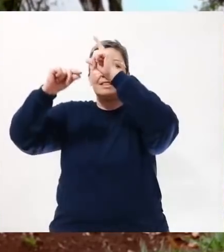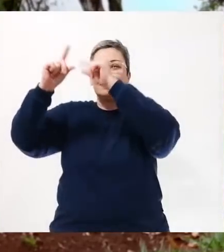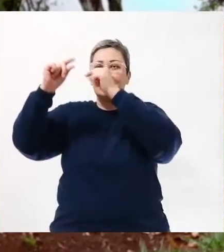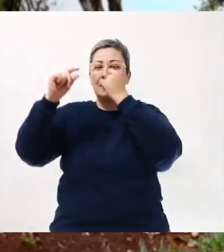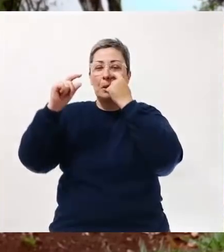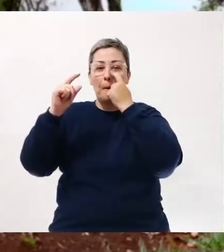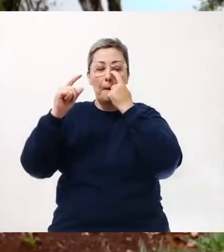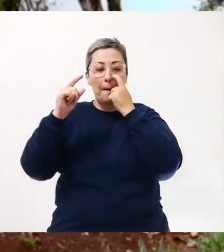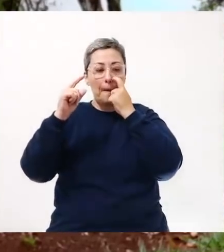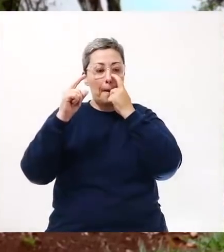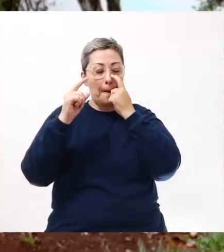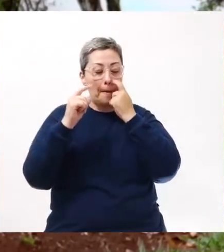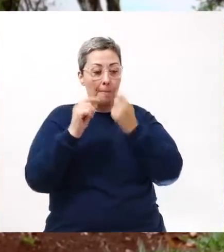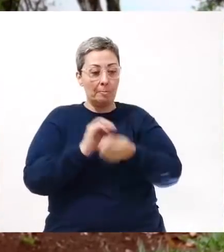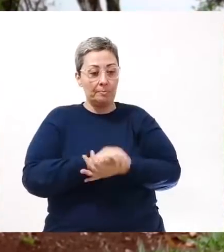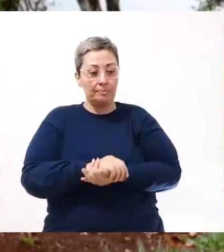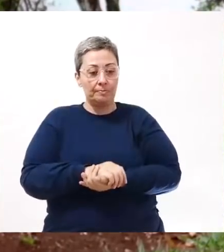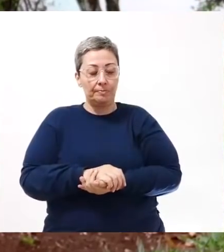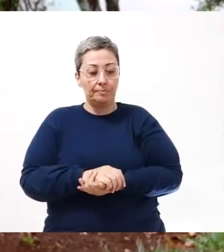infinitas estrelas.